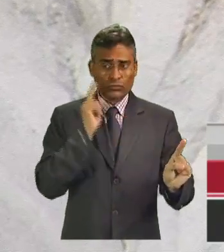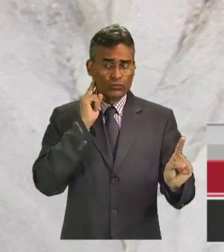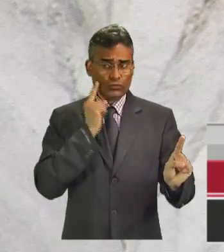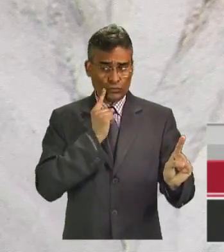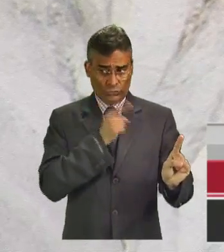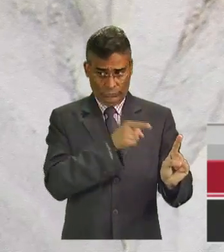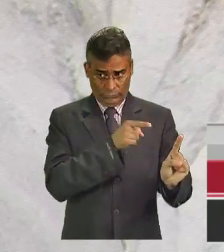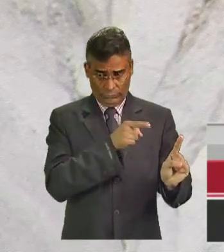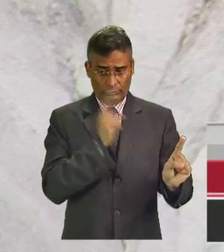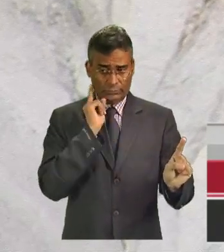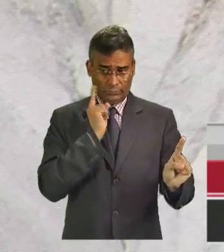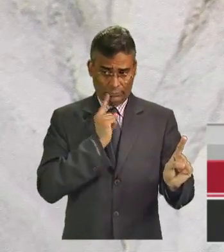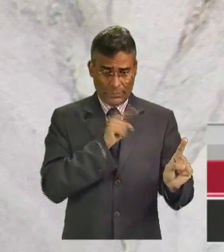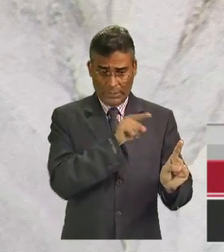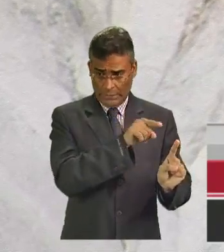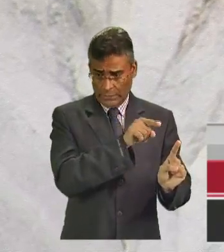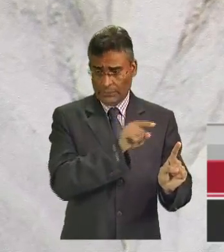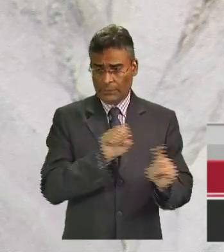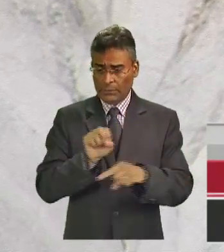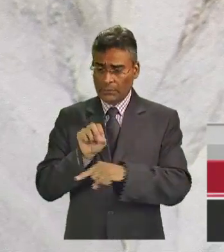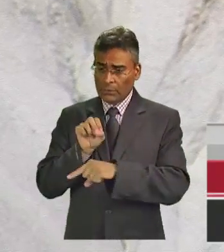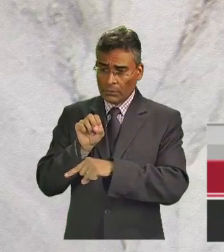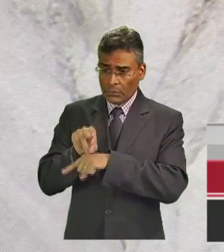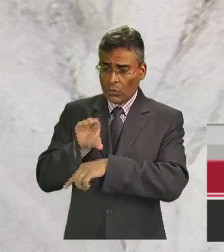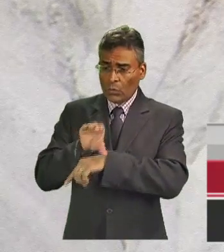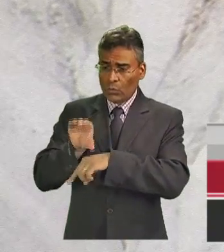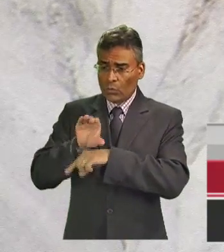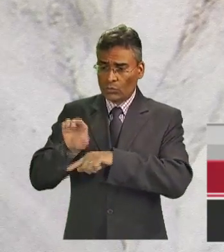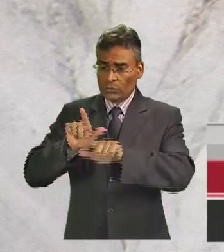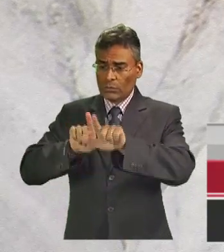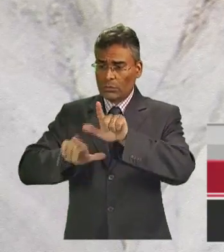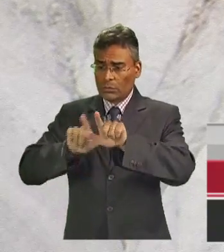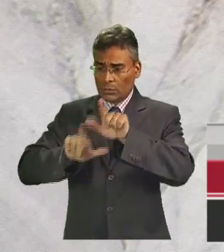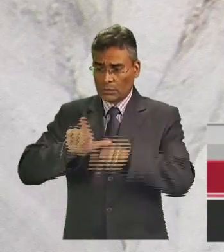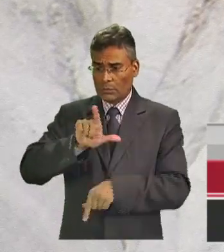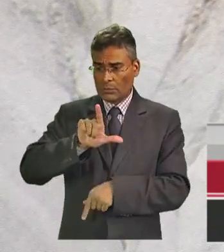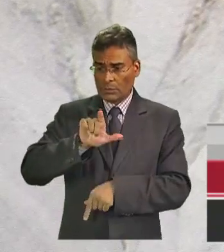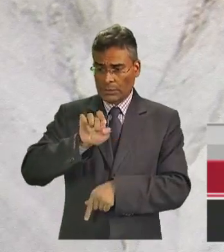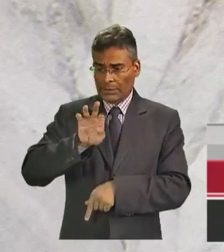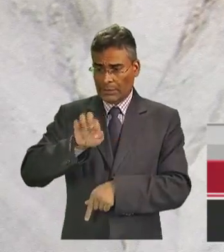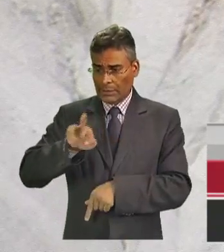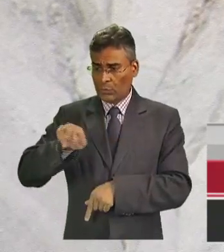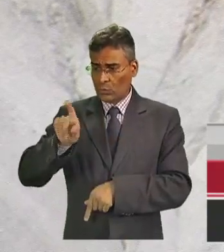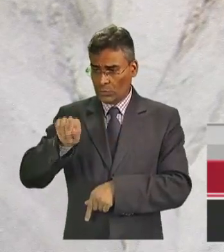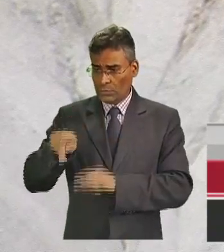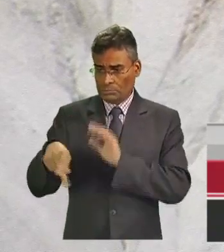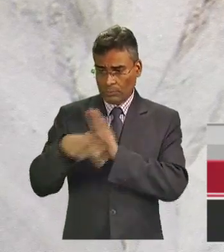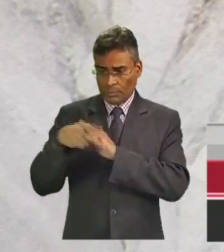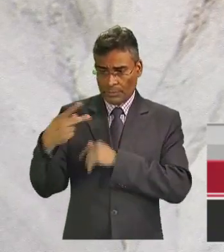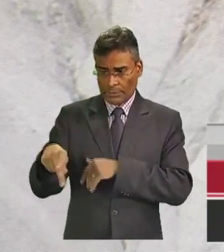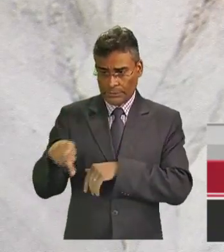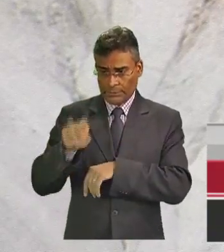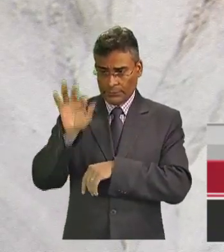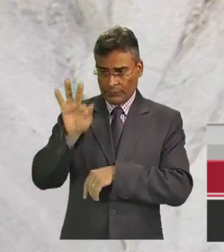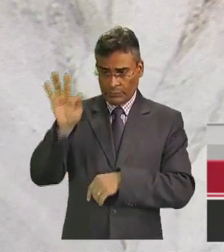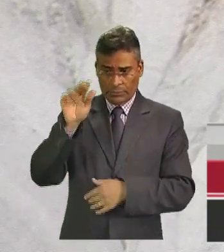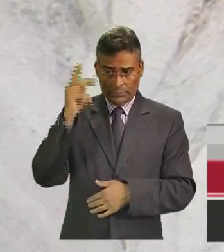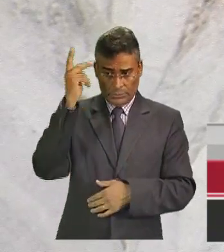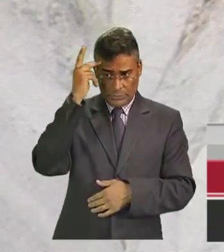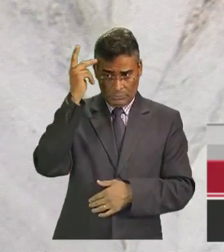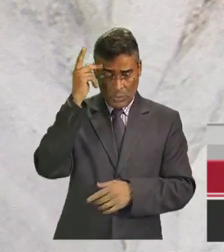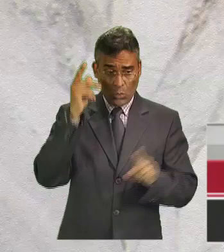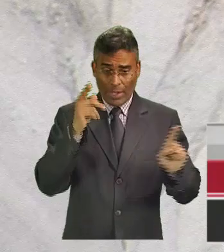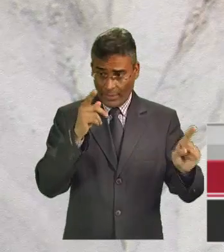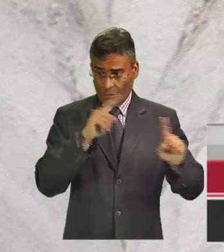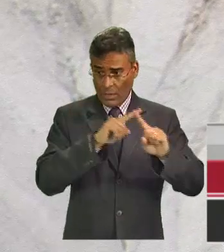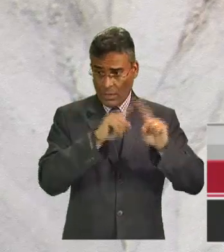auditiva. E ele está matriculado no curso de Letras, Literatura, no Instituto Federal de São Paulo. E ele fez a seguinte